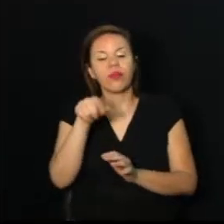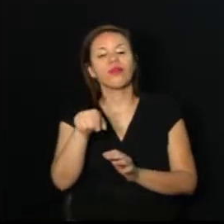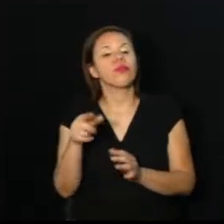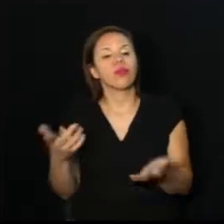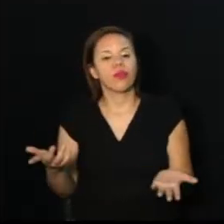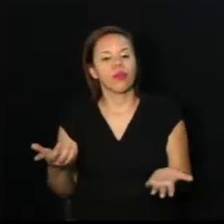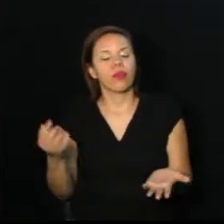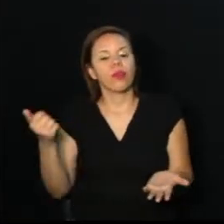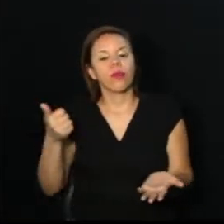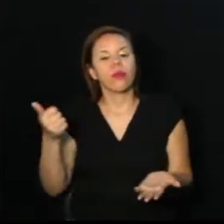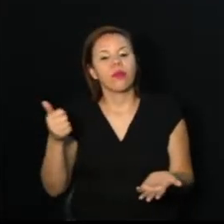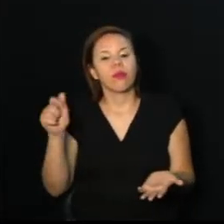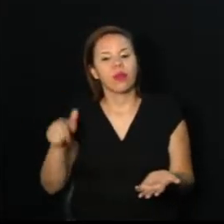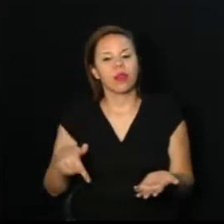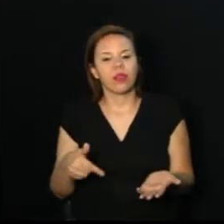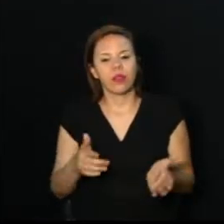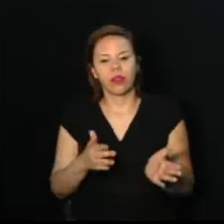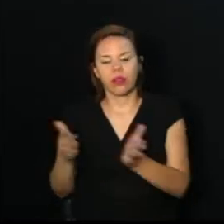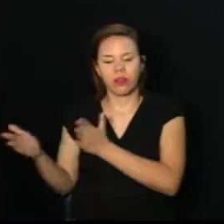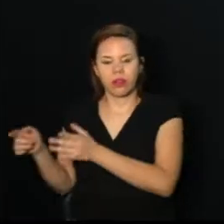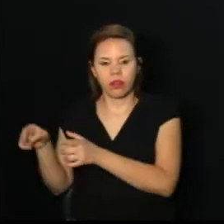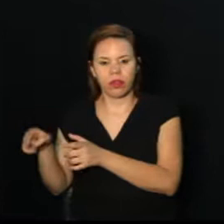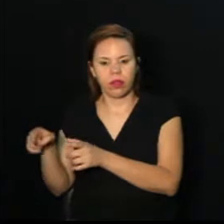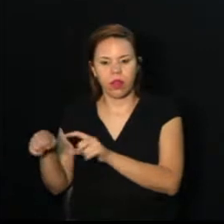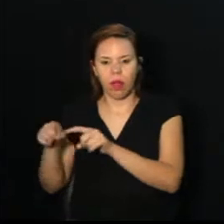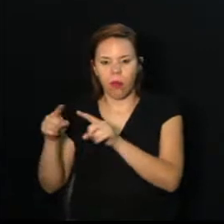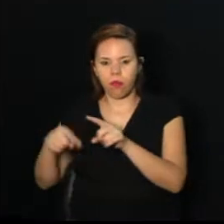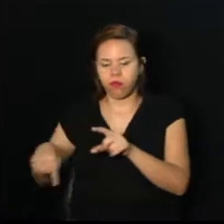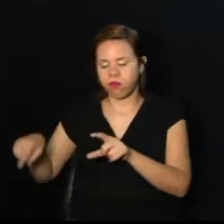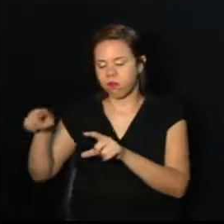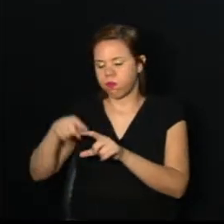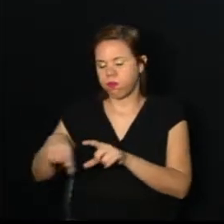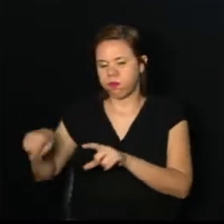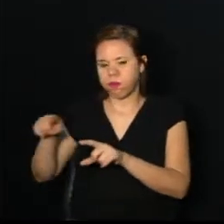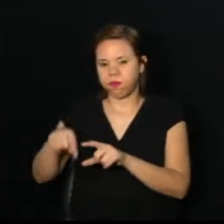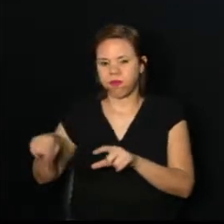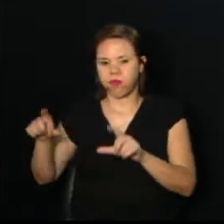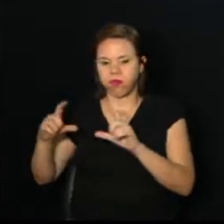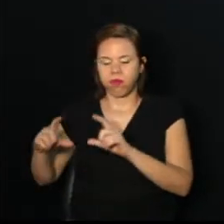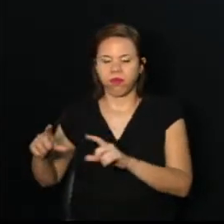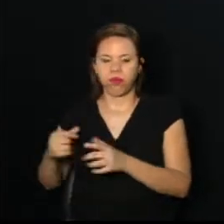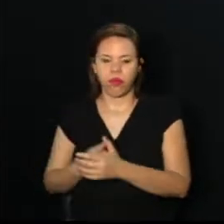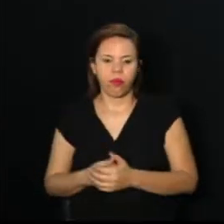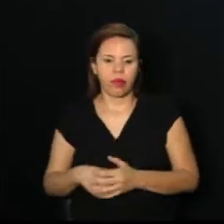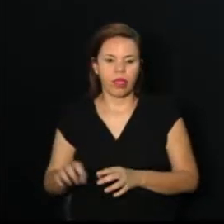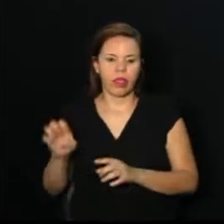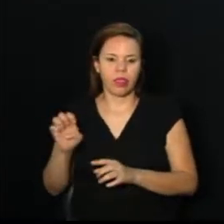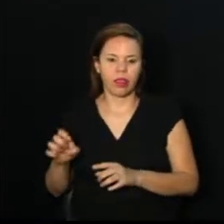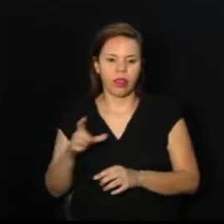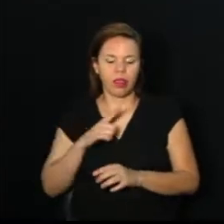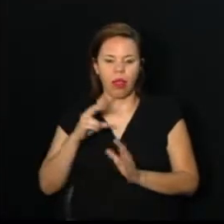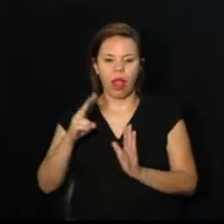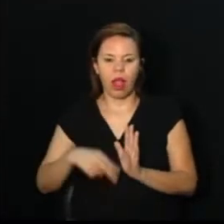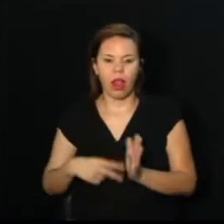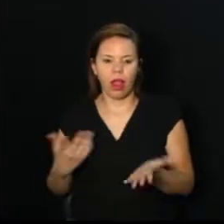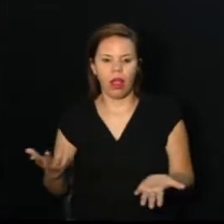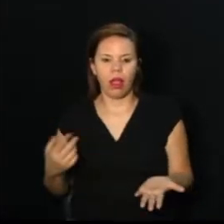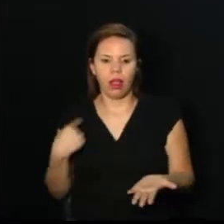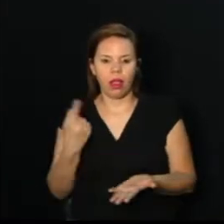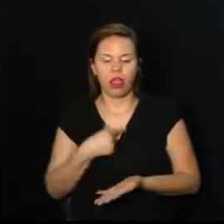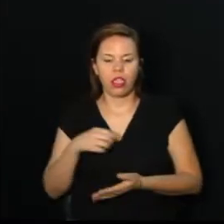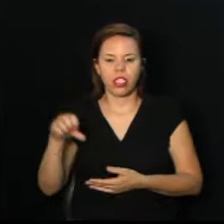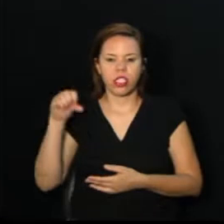no primeiro cantinho, à minha esquerda, um bom leitor aos